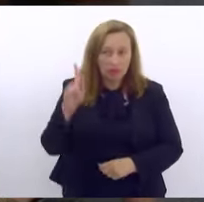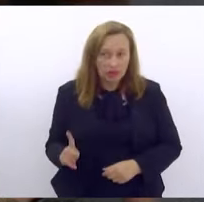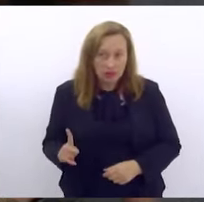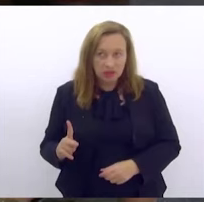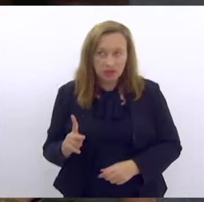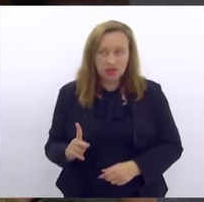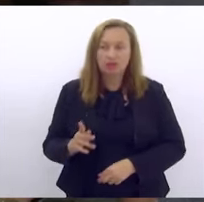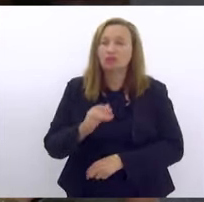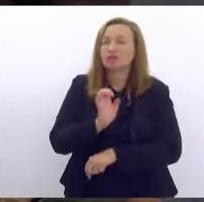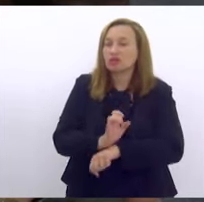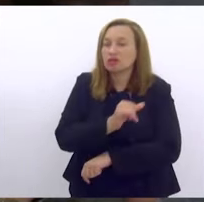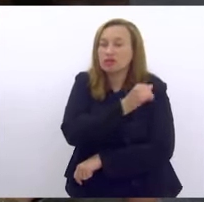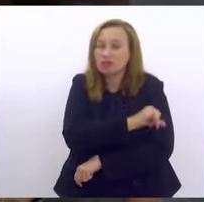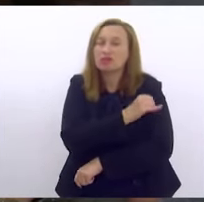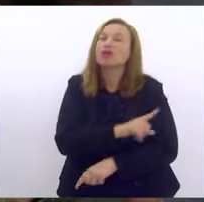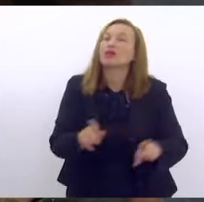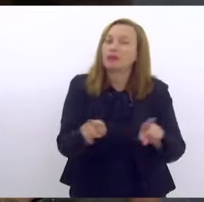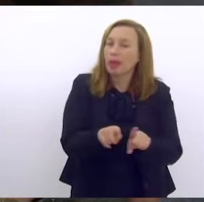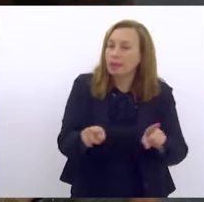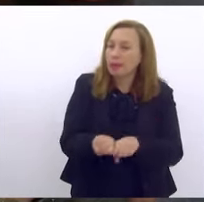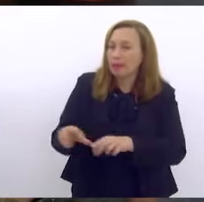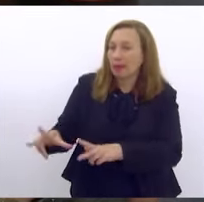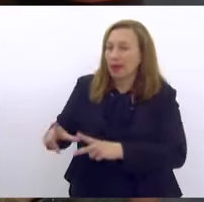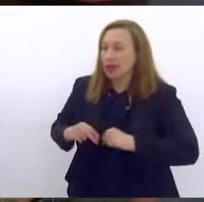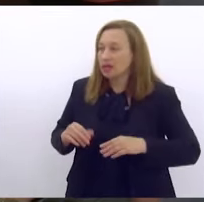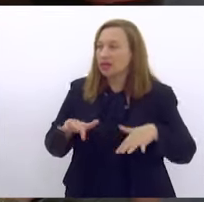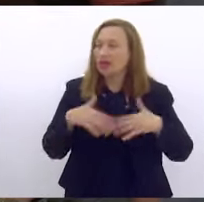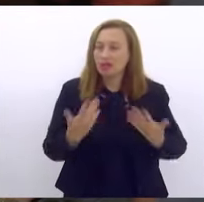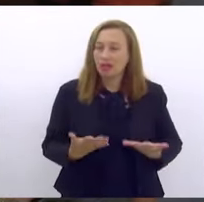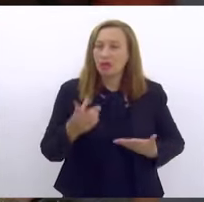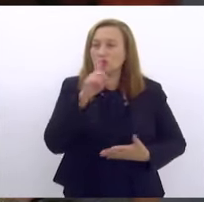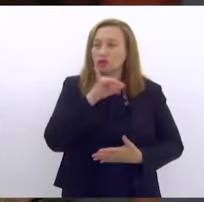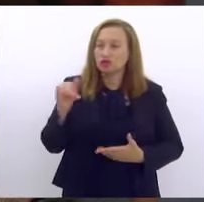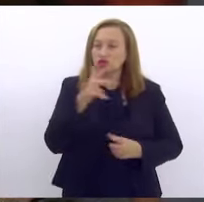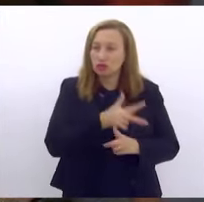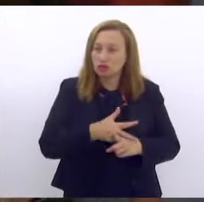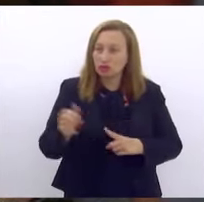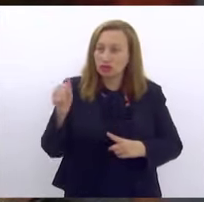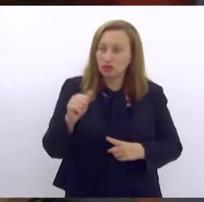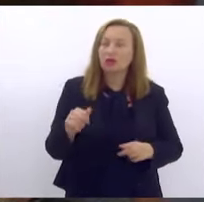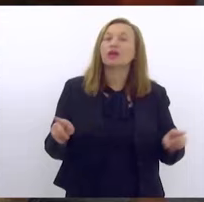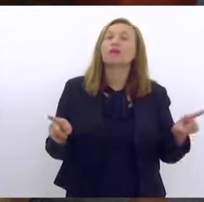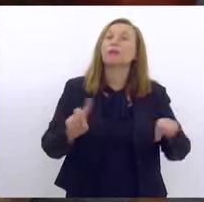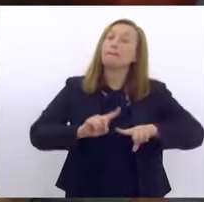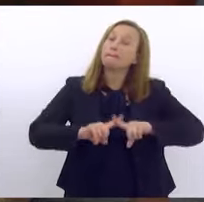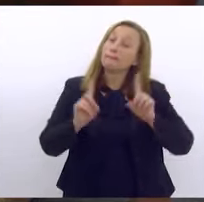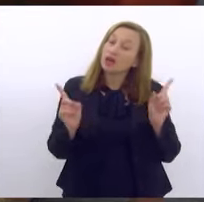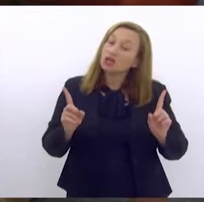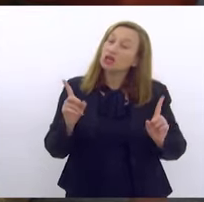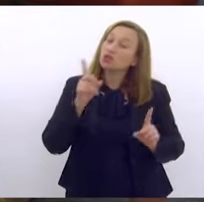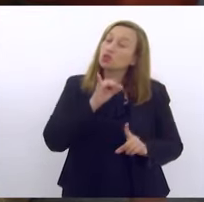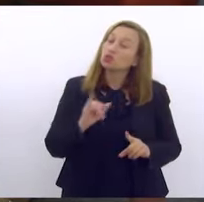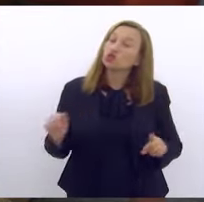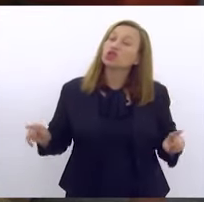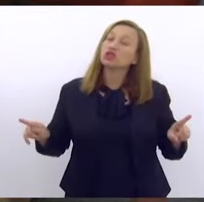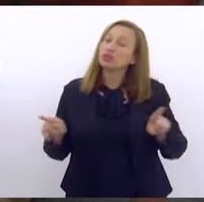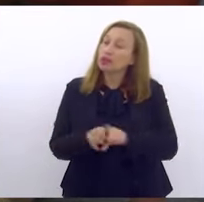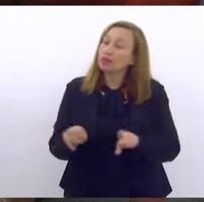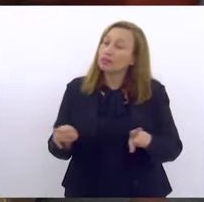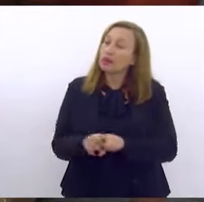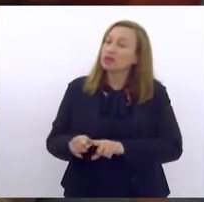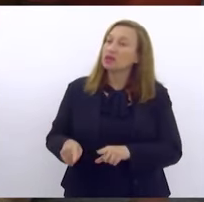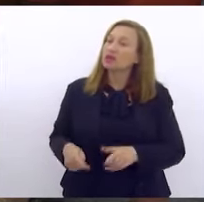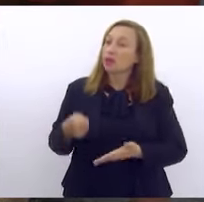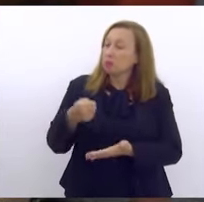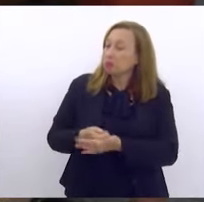do Estado do Rio de Janeiro também merece. Então, um dia de vitória, mas um dia também que nos deixa a obrigação